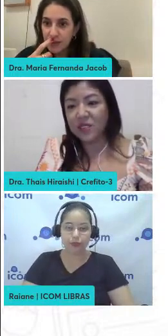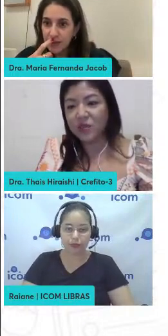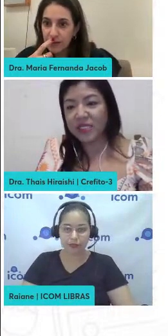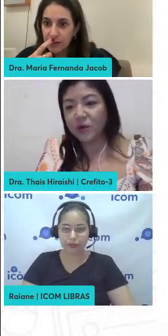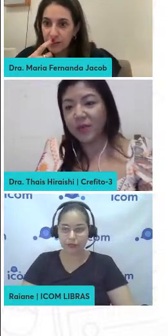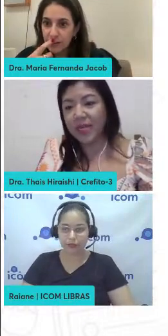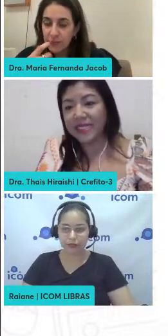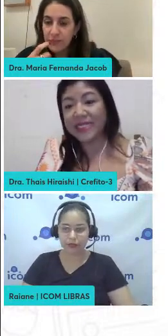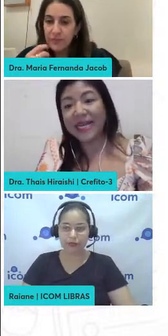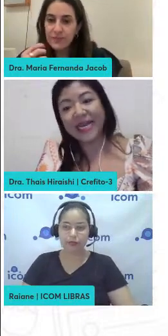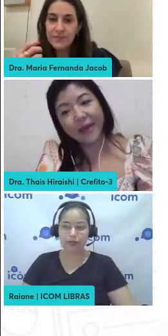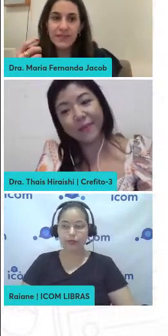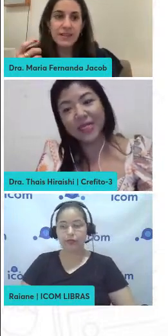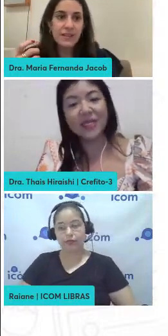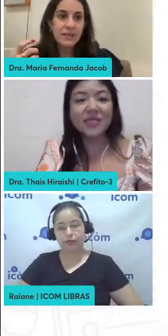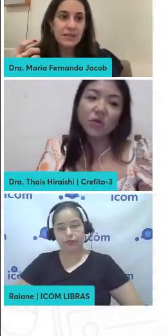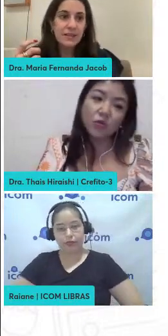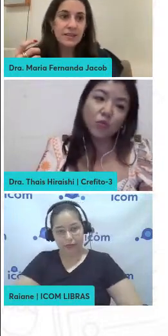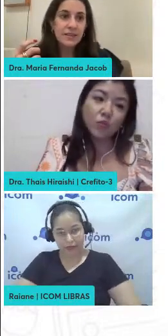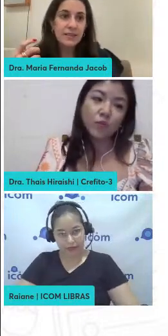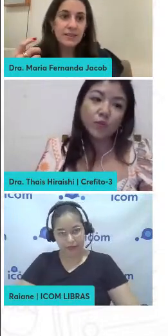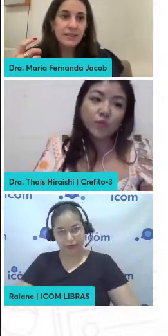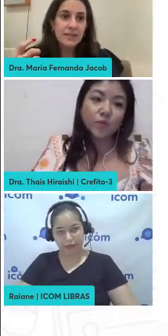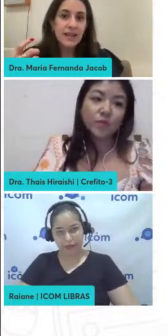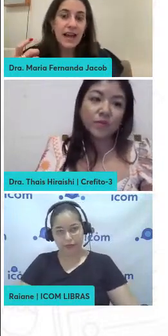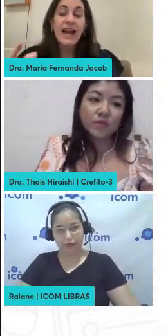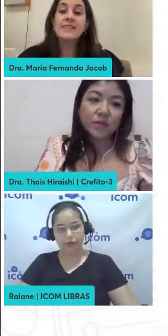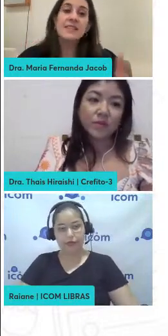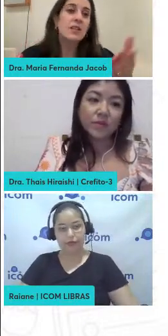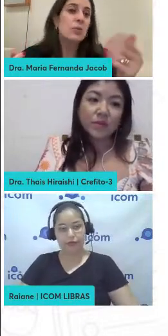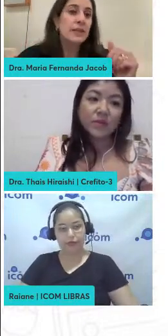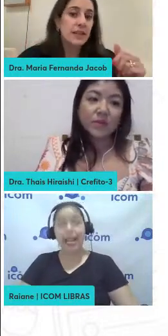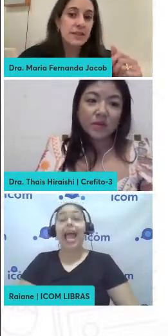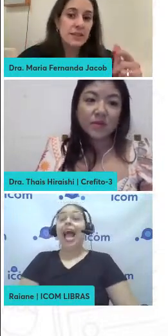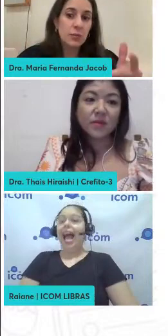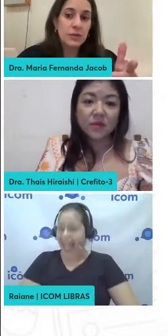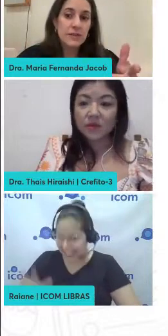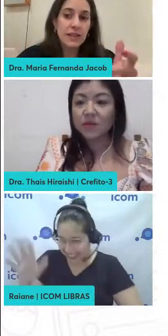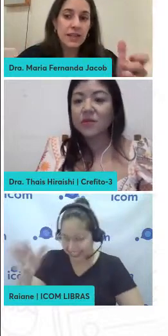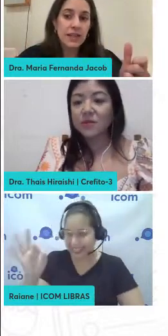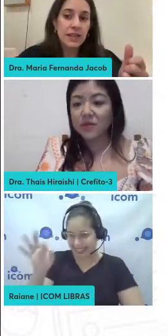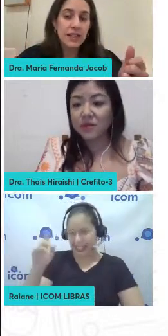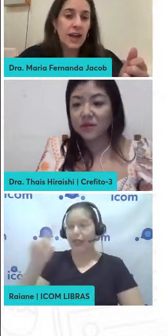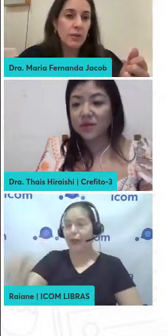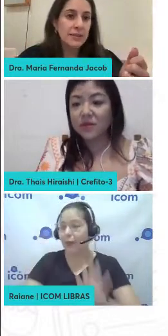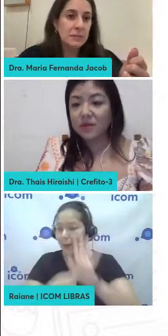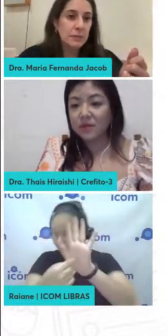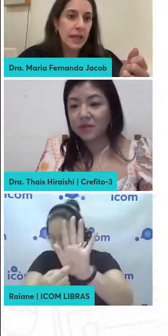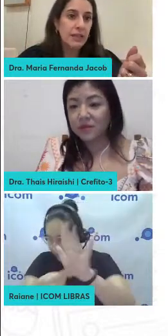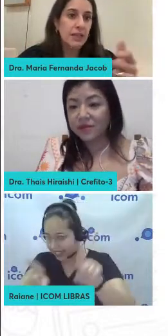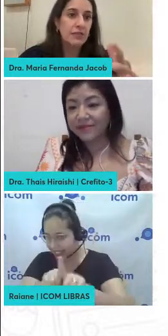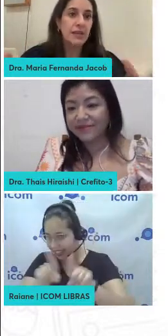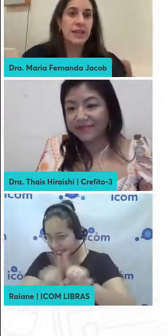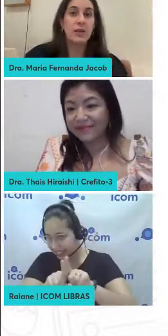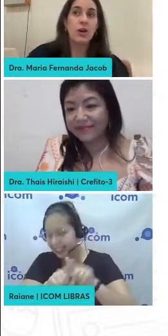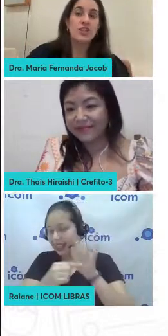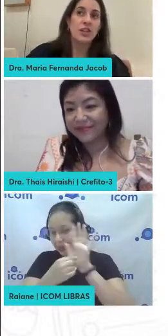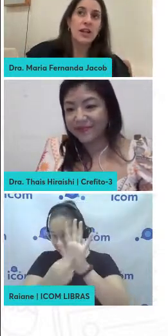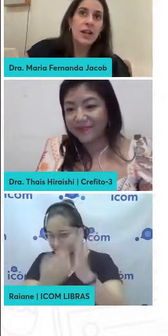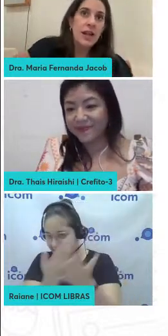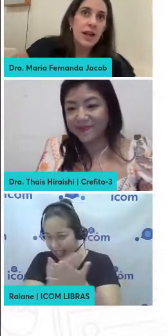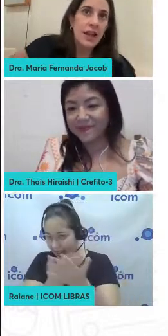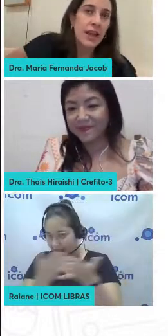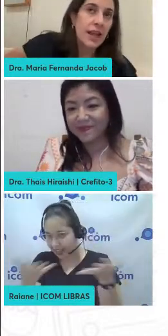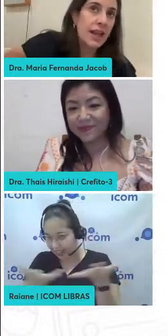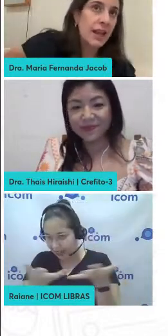bibliografia que associa o Pilates à reabilitação. Sim, uma dessas eu mostrei aqui em aula também, que